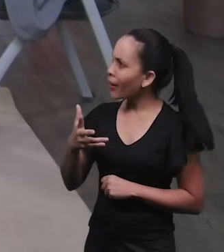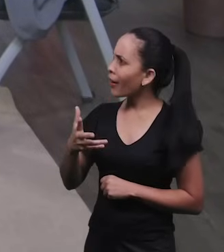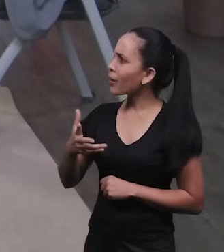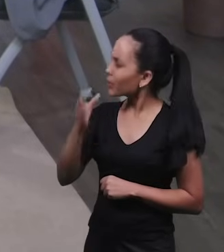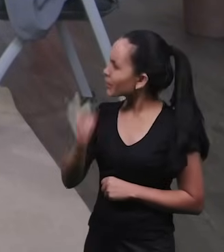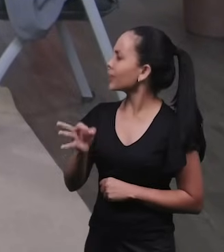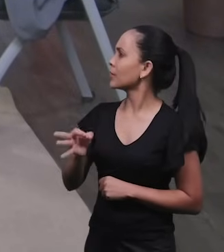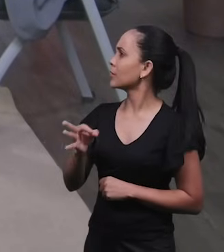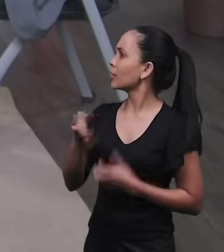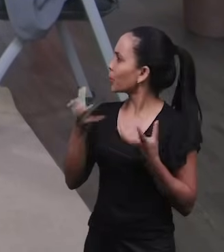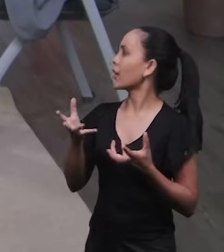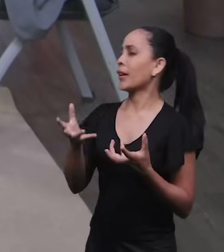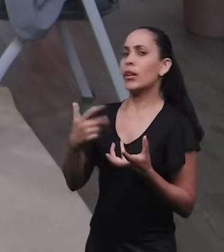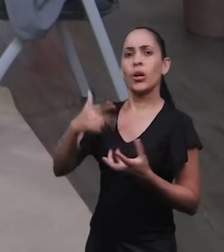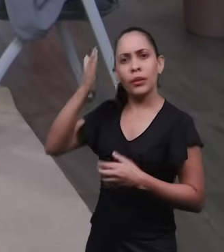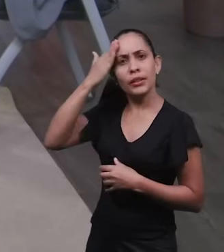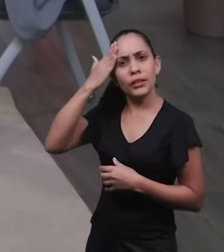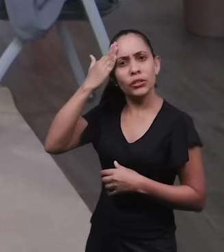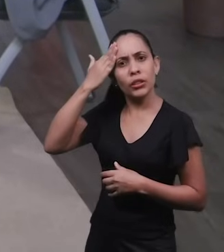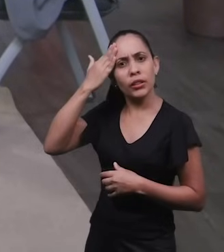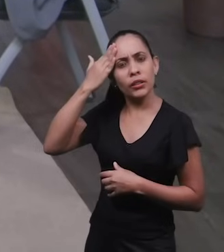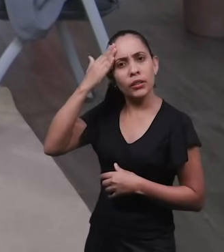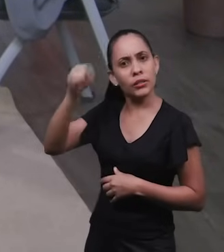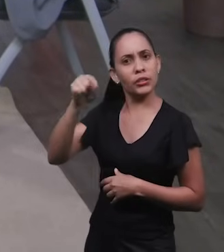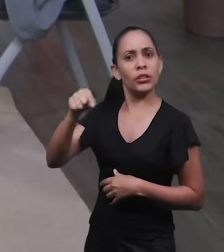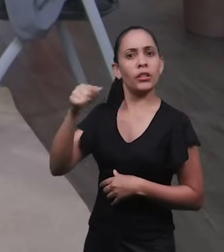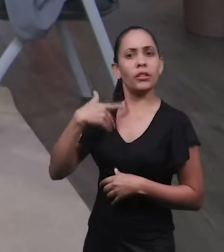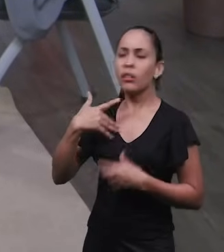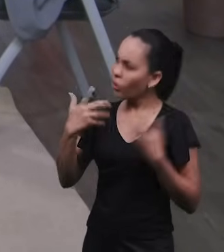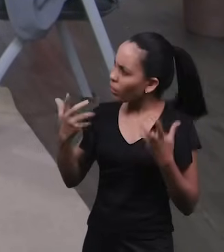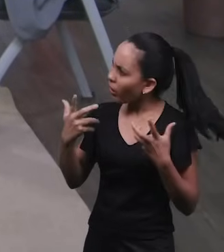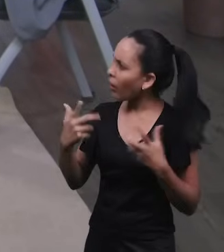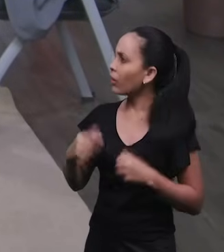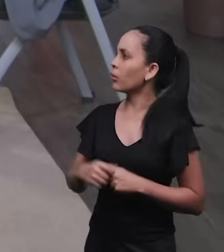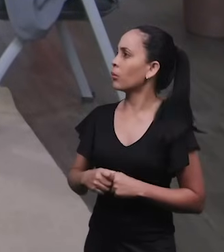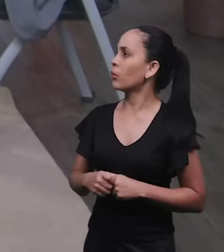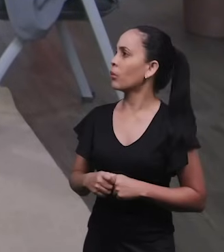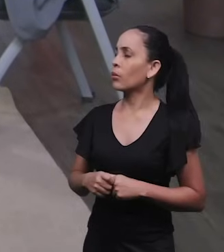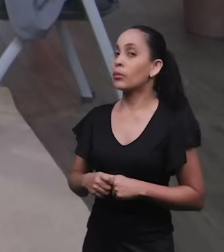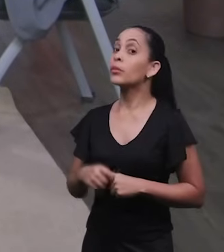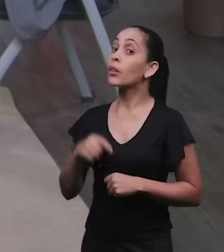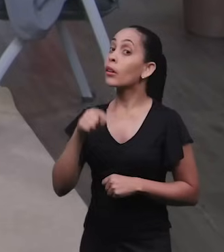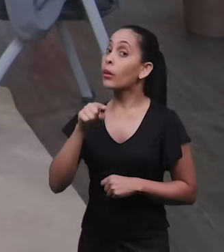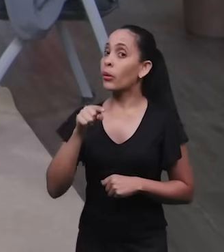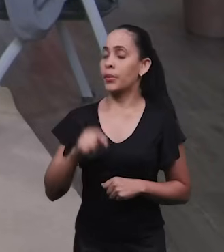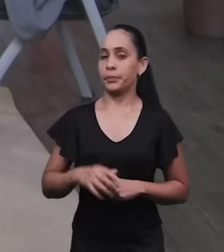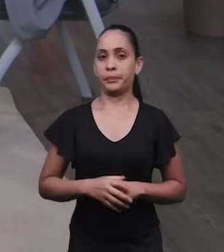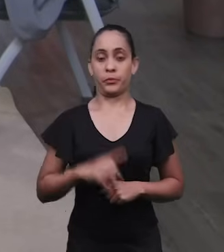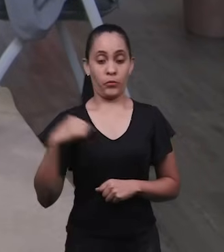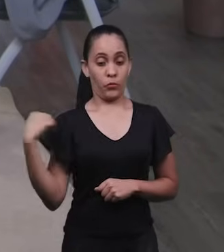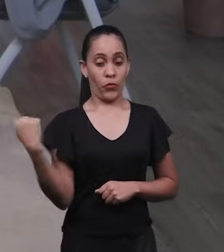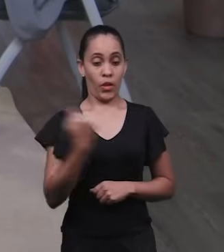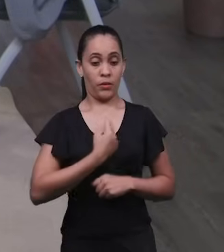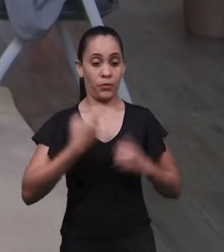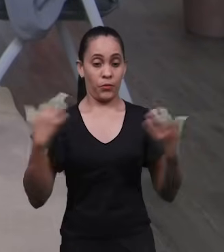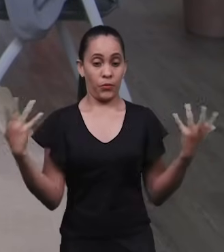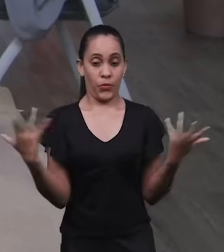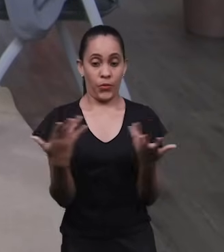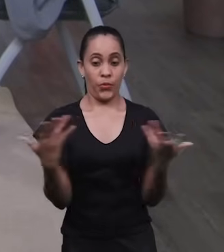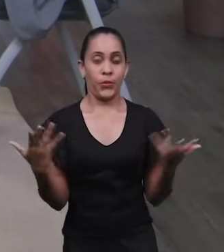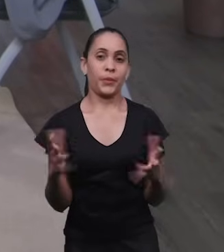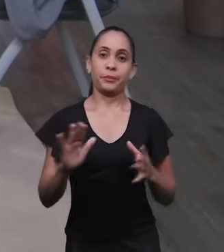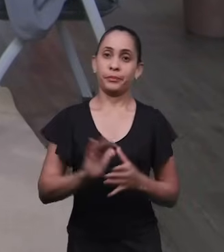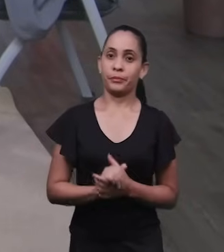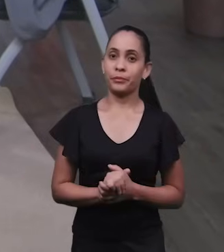eu quero, é isso que eu quero. Eu entendi isso aqui, eu quero isso. Então, nós vamos